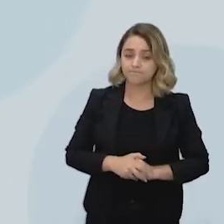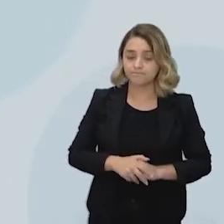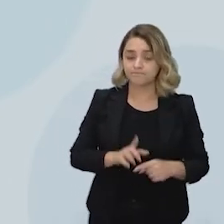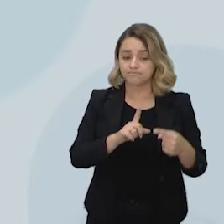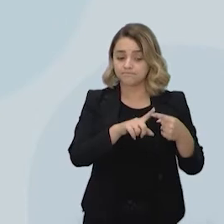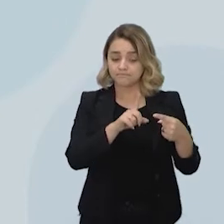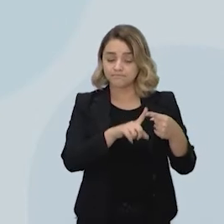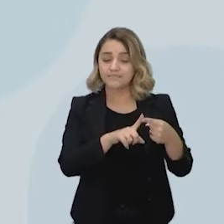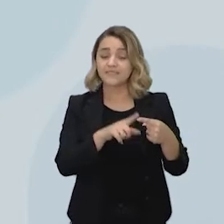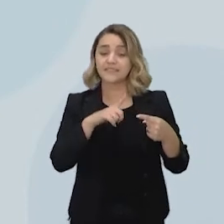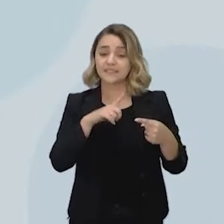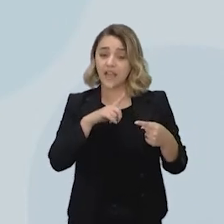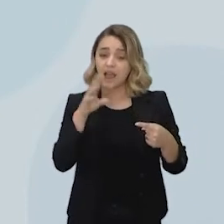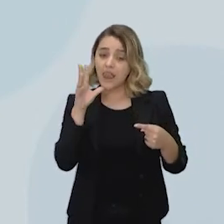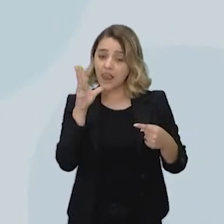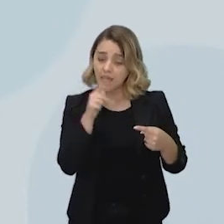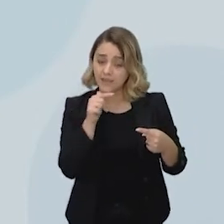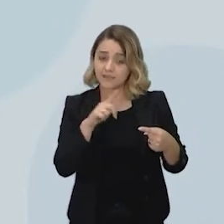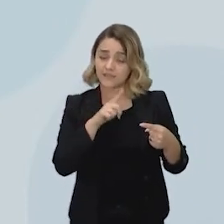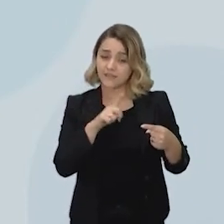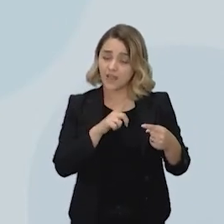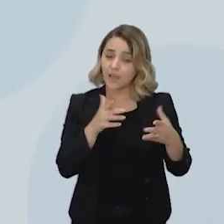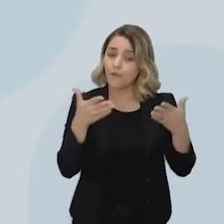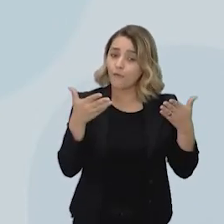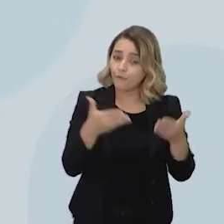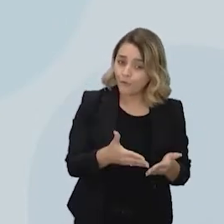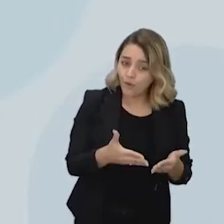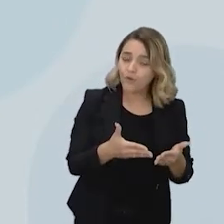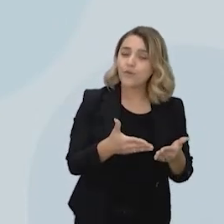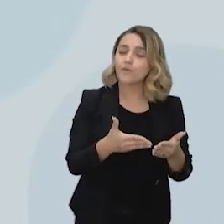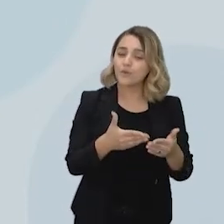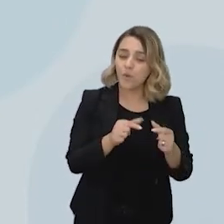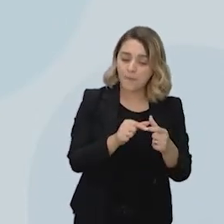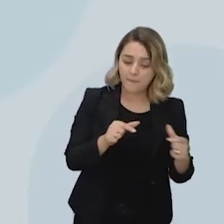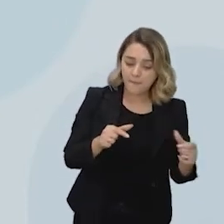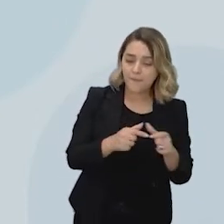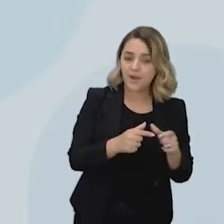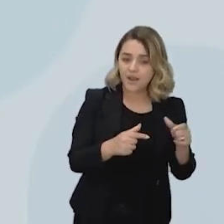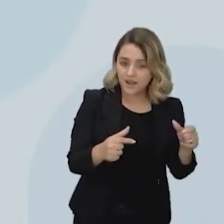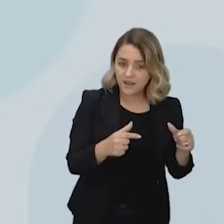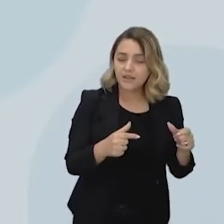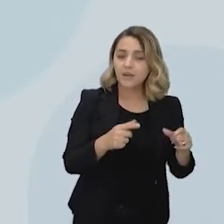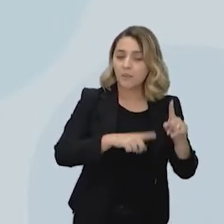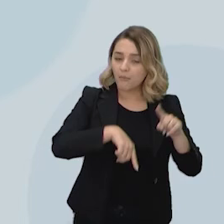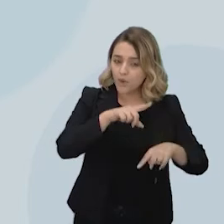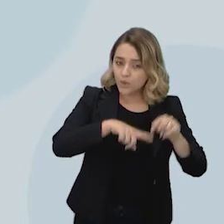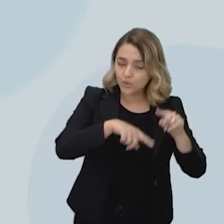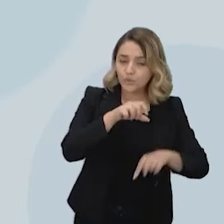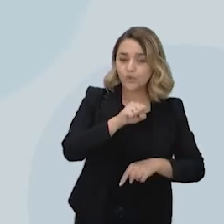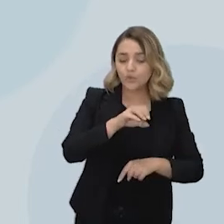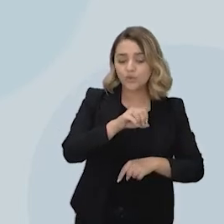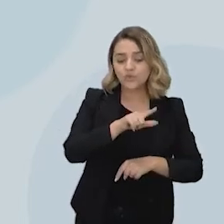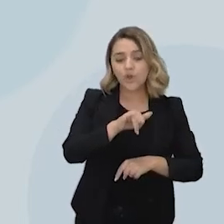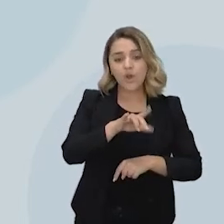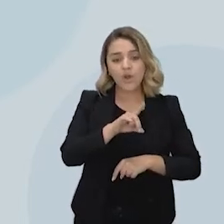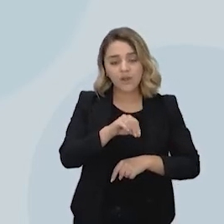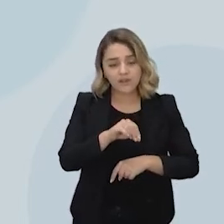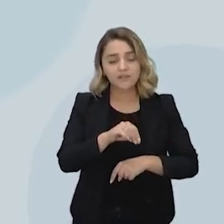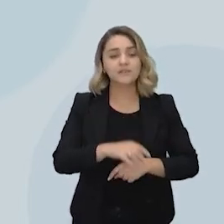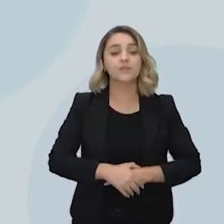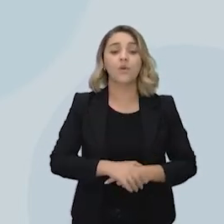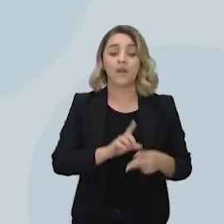foco o maior rendimento de produto sólido, que é o carvão. Já a pirólise rápida, ela vai ter